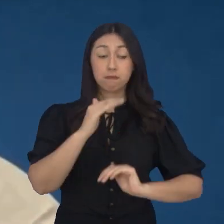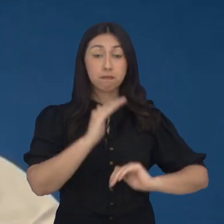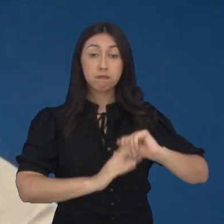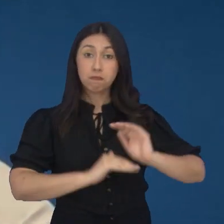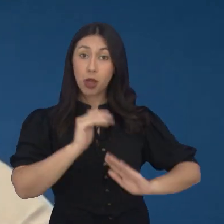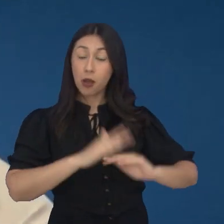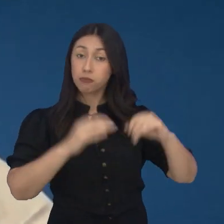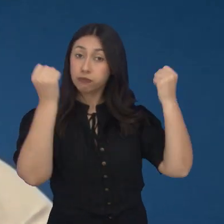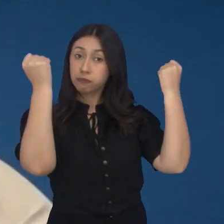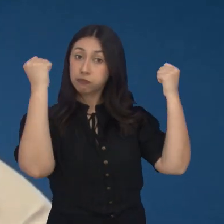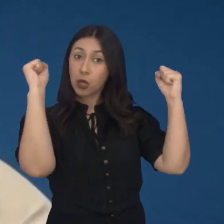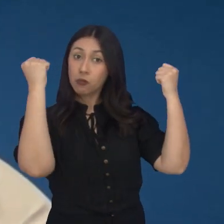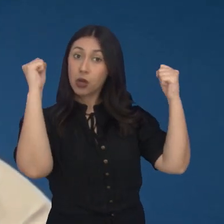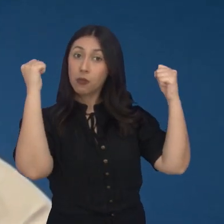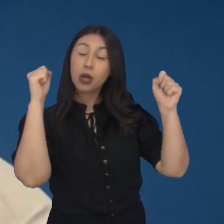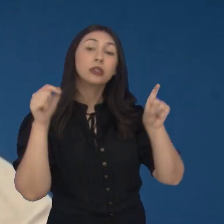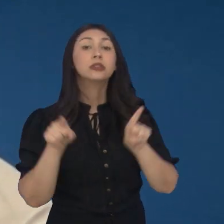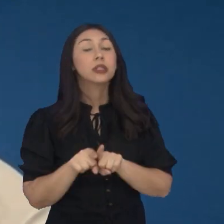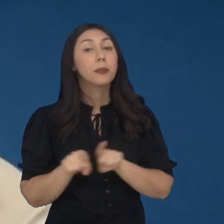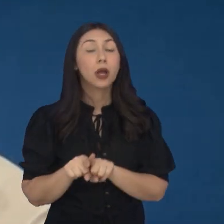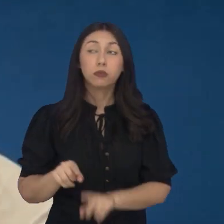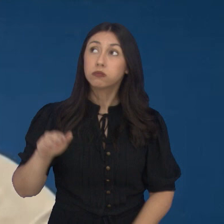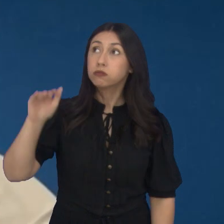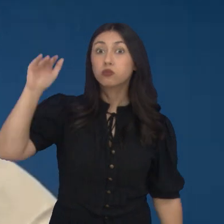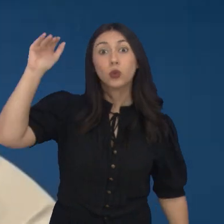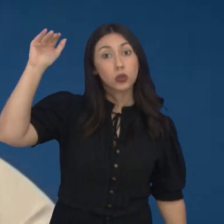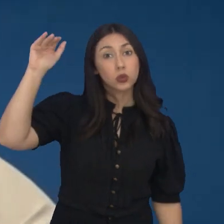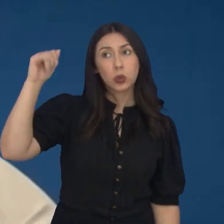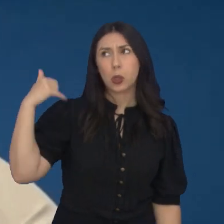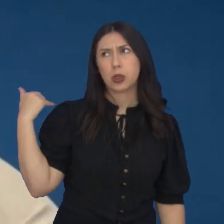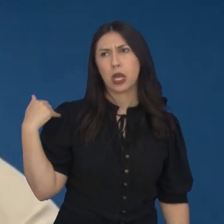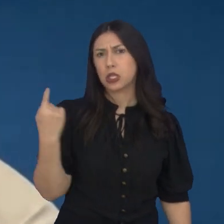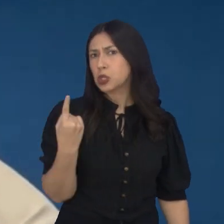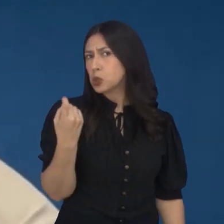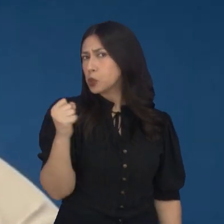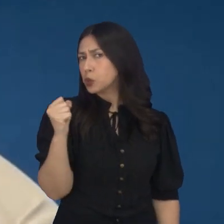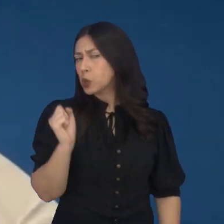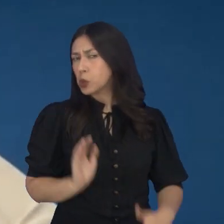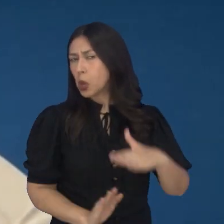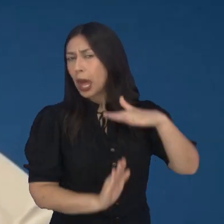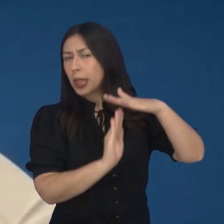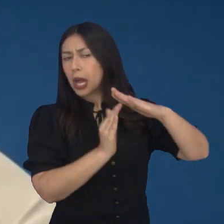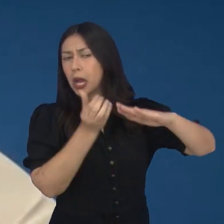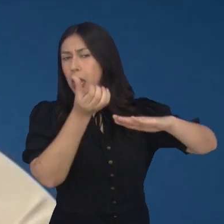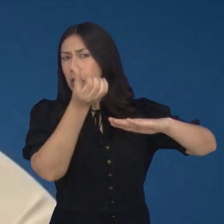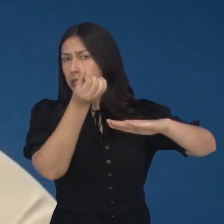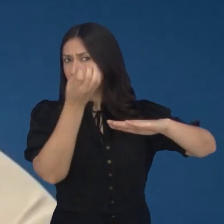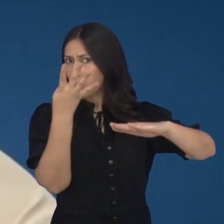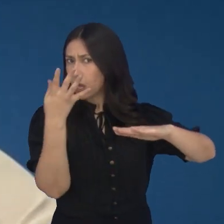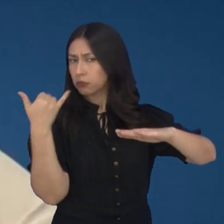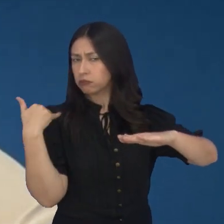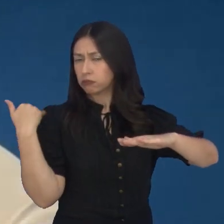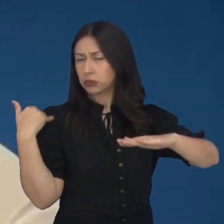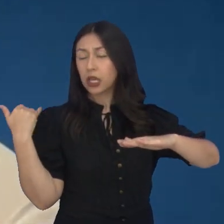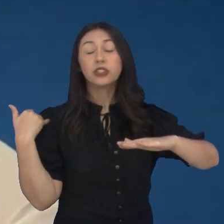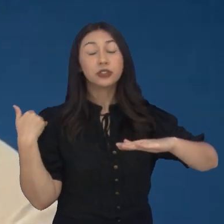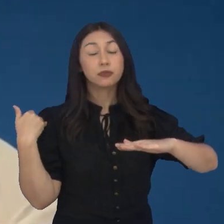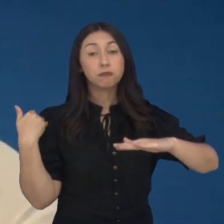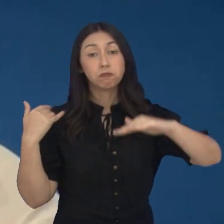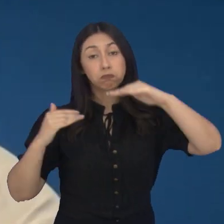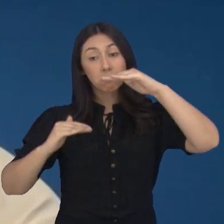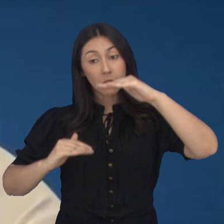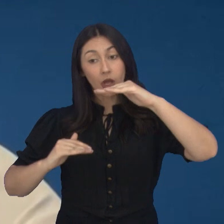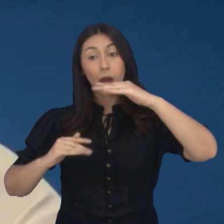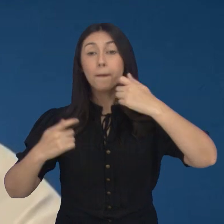um adulto, que hoje em dia a gente considera o adulto de 18 até uns 64, 65 anos de idade, se ele